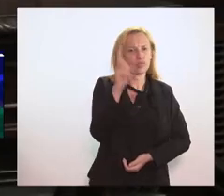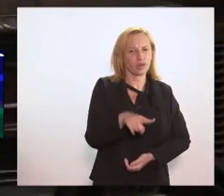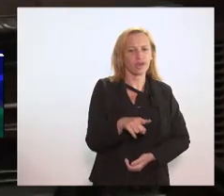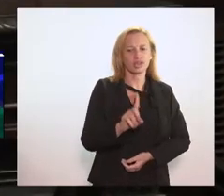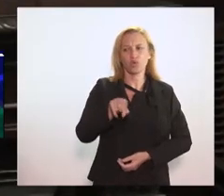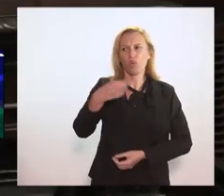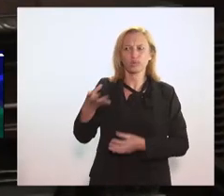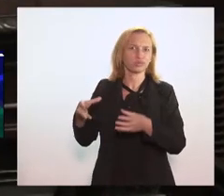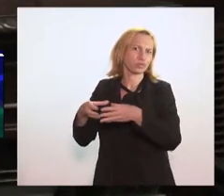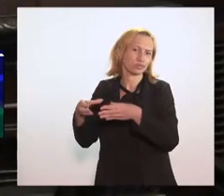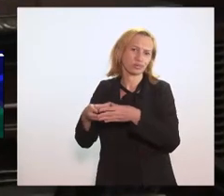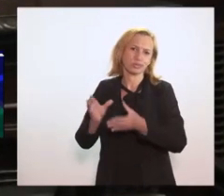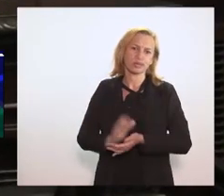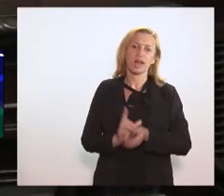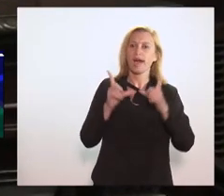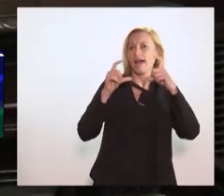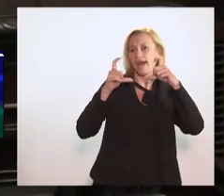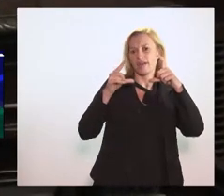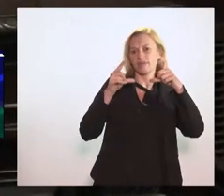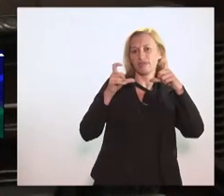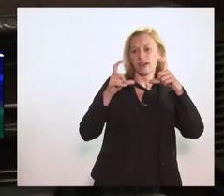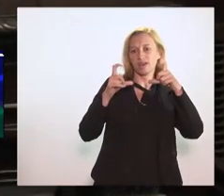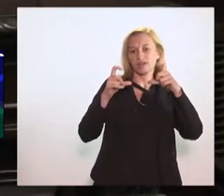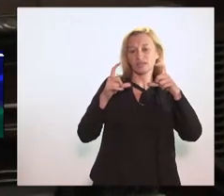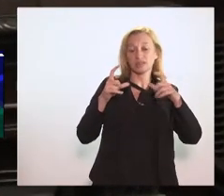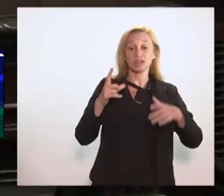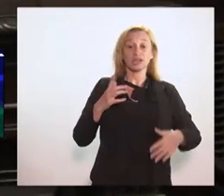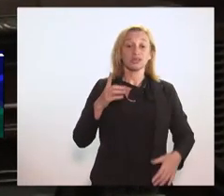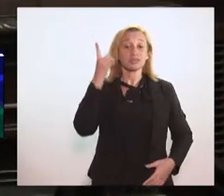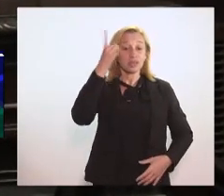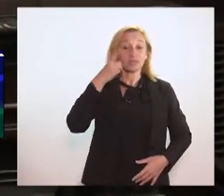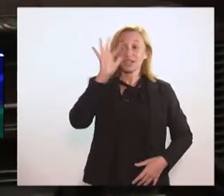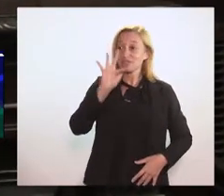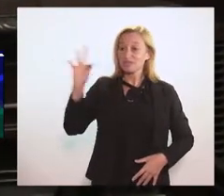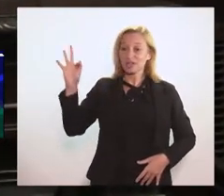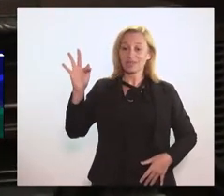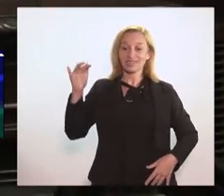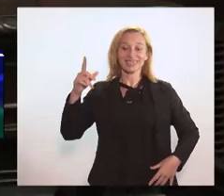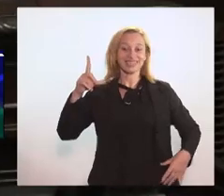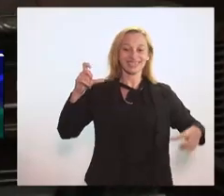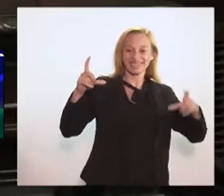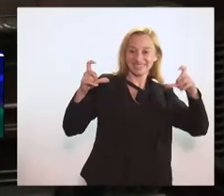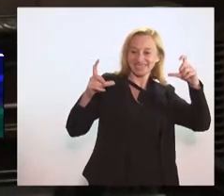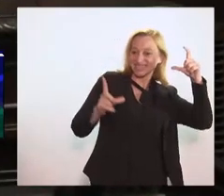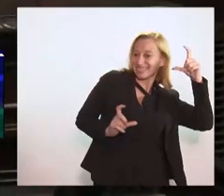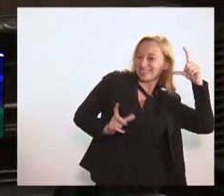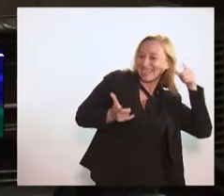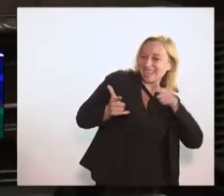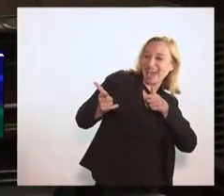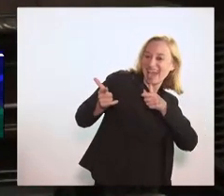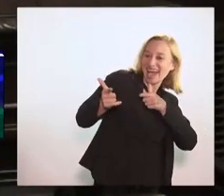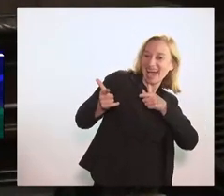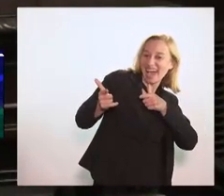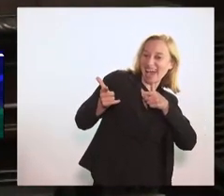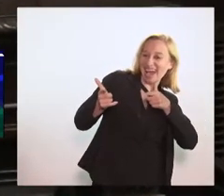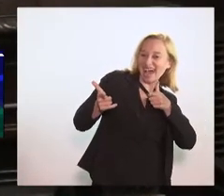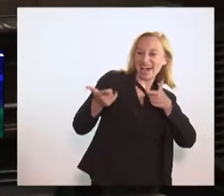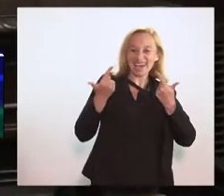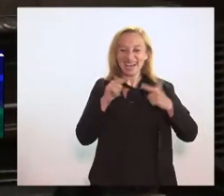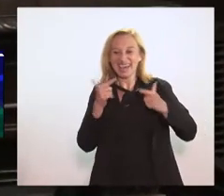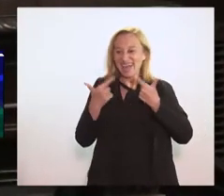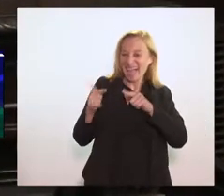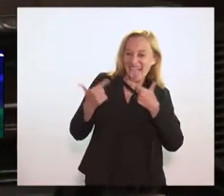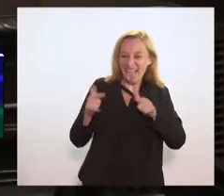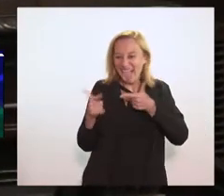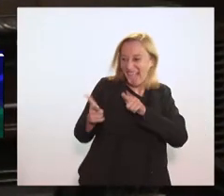outro grupo a fotografia de um deputado federal regozijando, sapateando na cara da população do